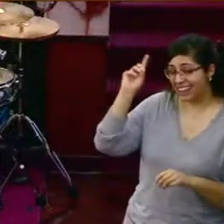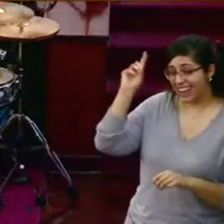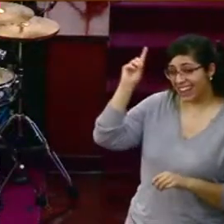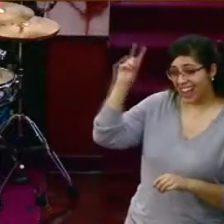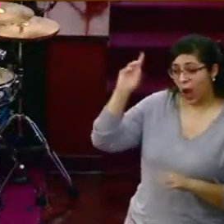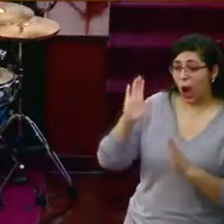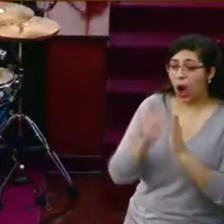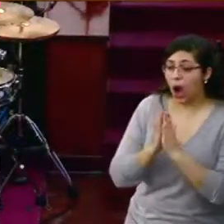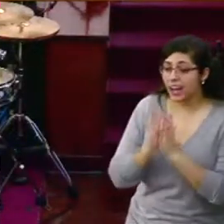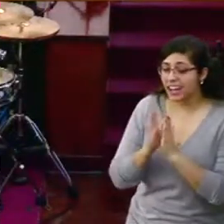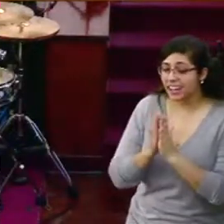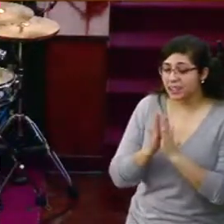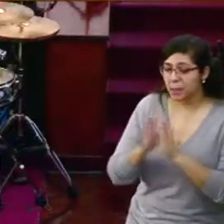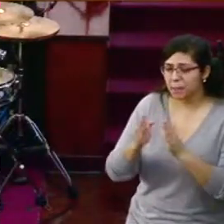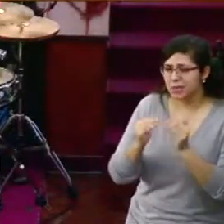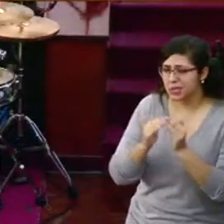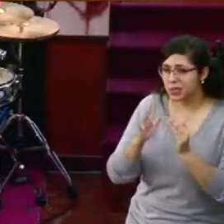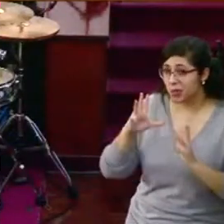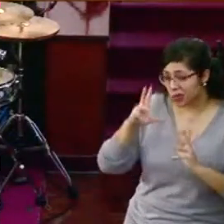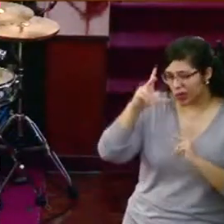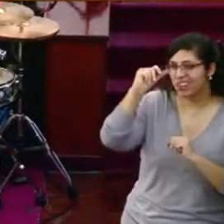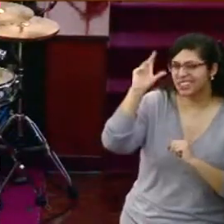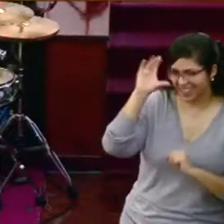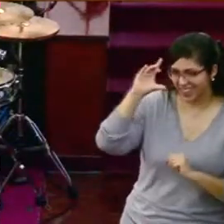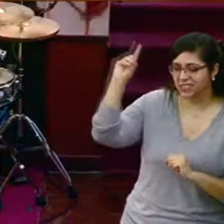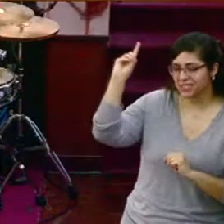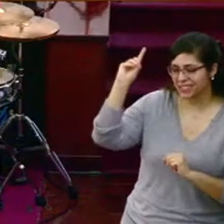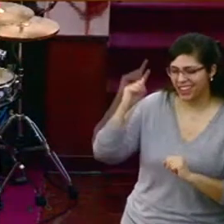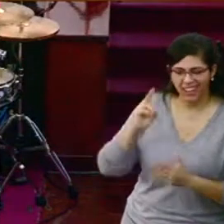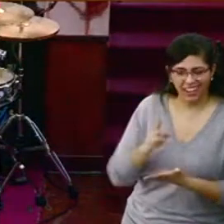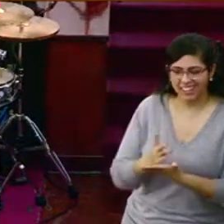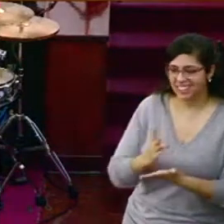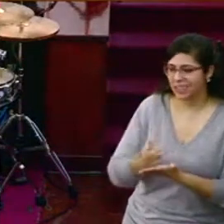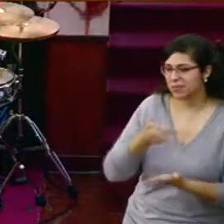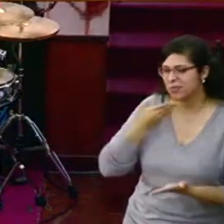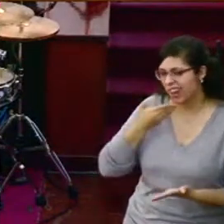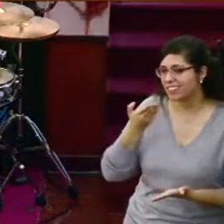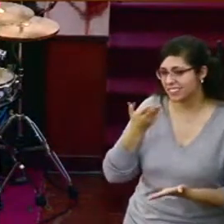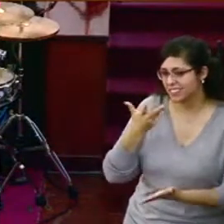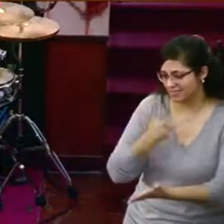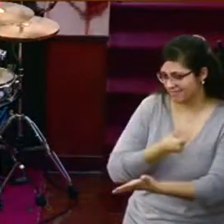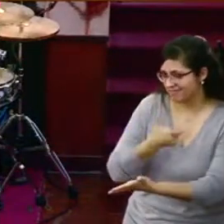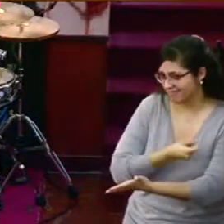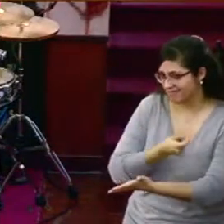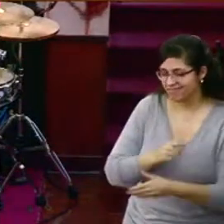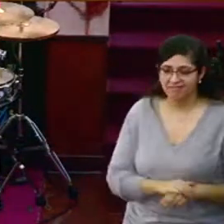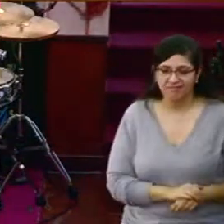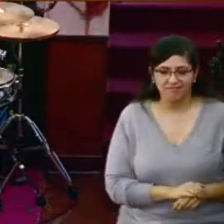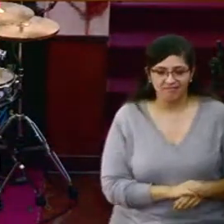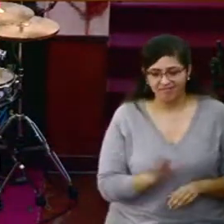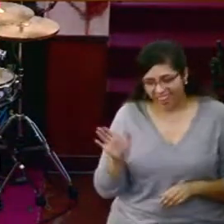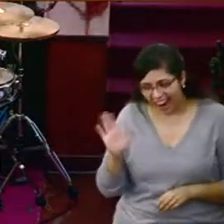porque nem sempre você terá veias fáceis ok a gente diz tchau e segue a